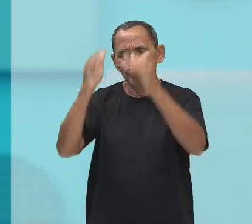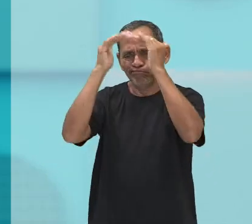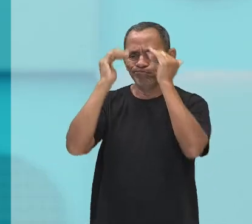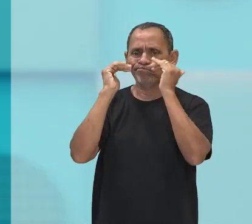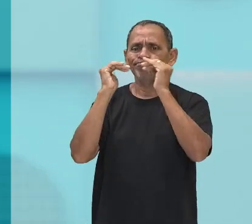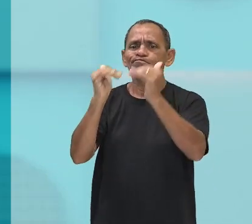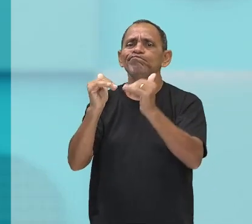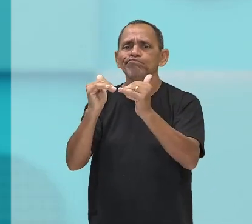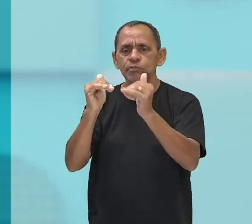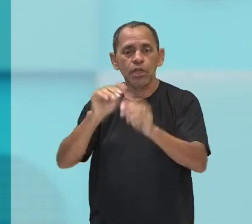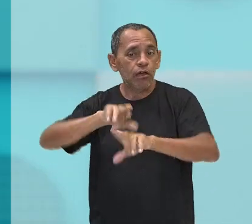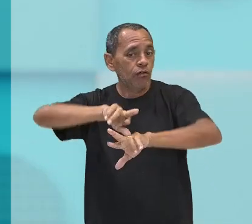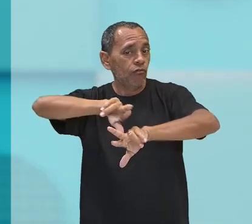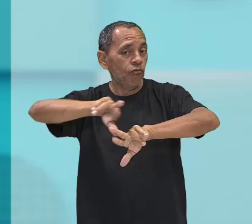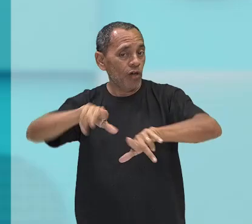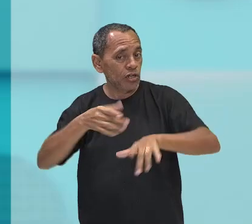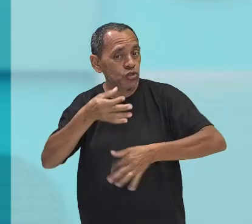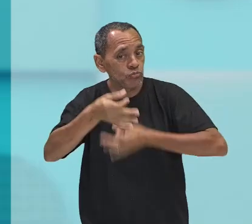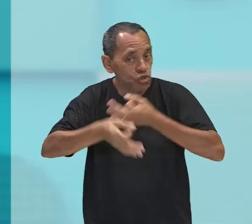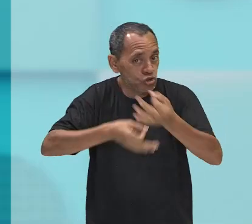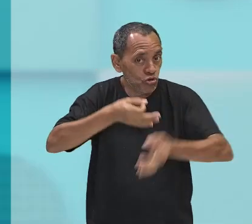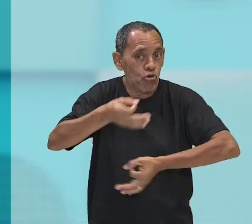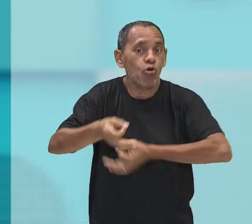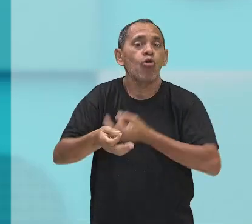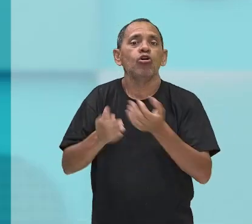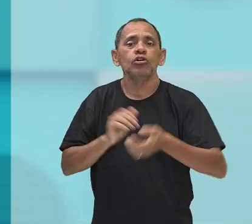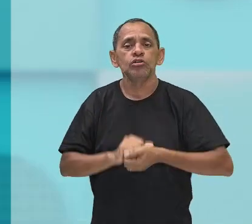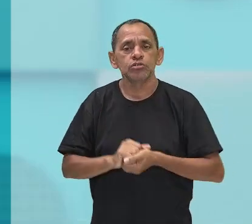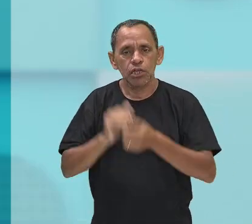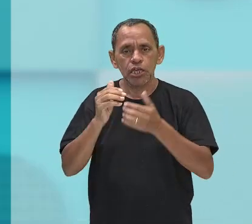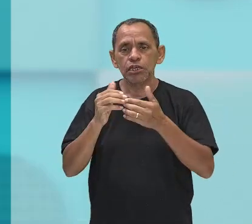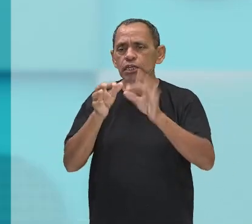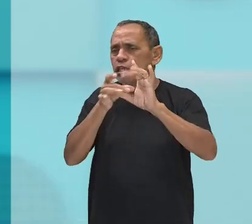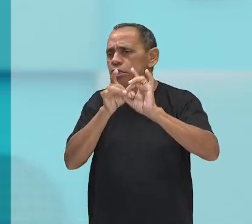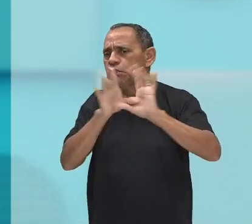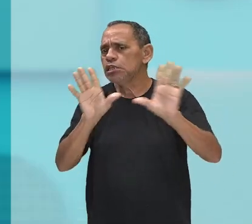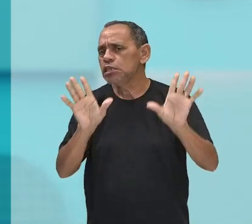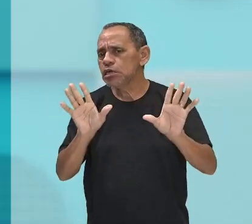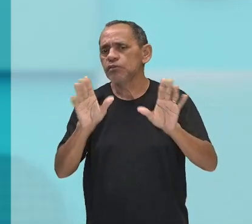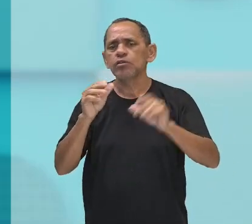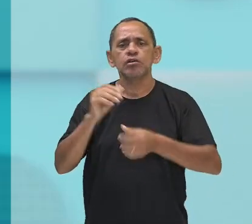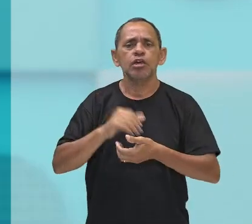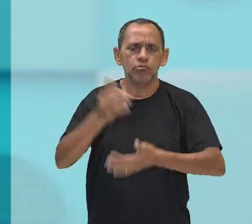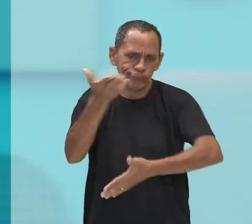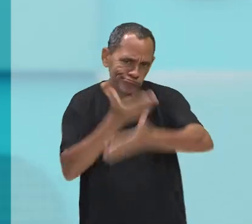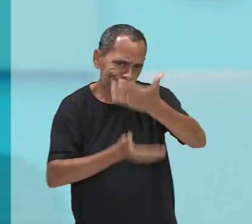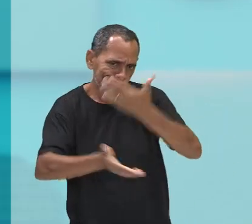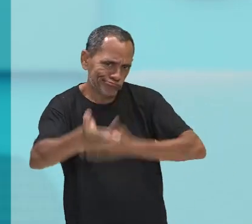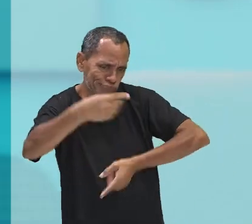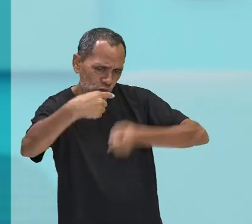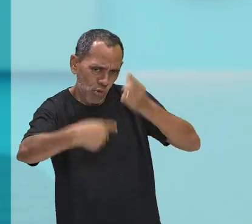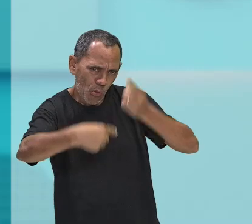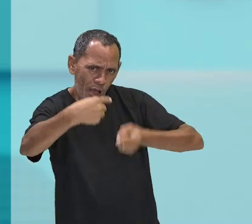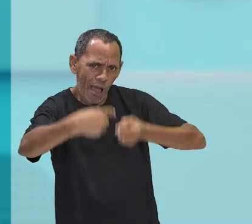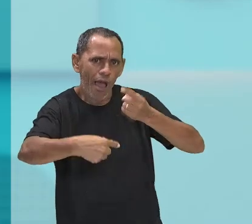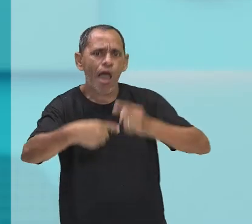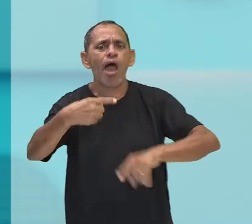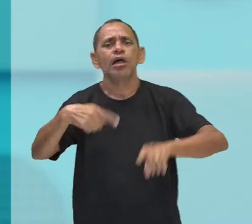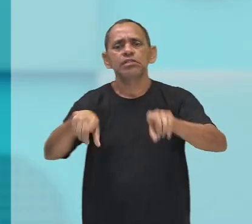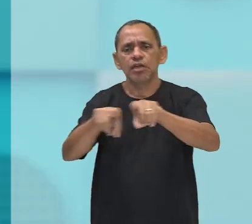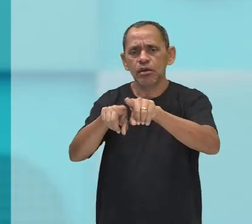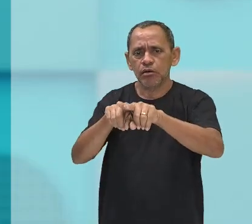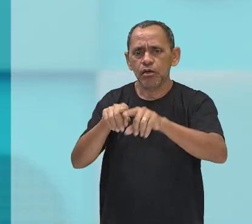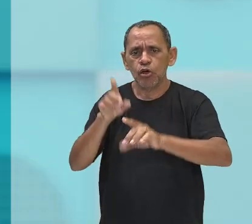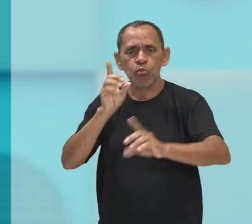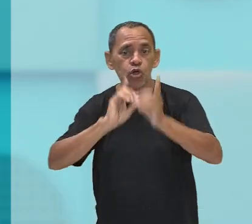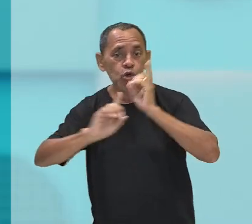tá? Está sempre aberto ao diálogo, né, à troca de ideias, mesmo que haja discordância, porque você está colocando